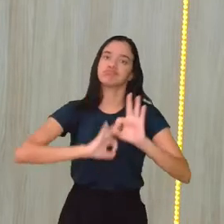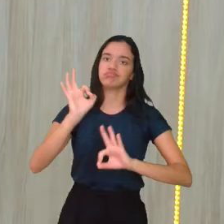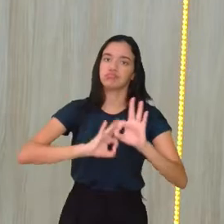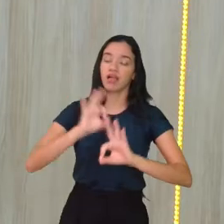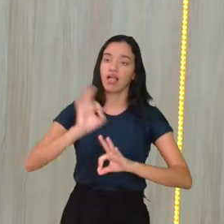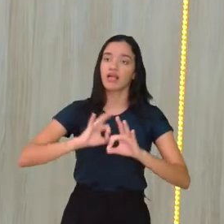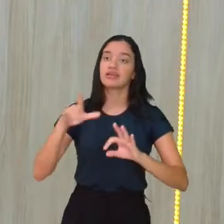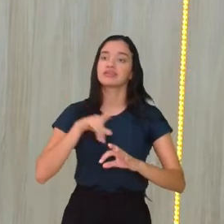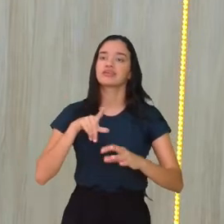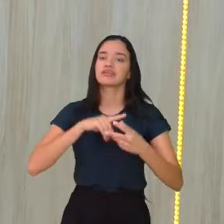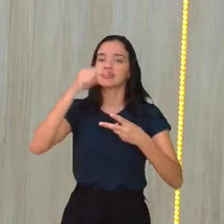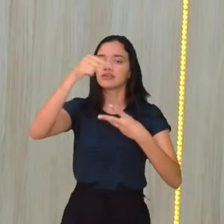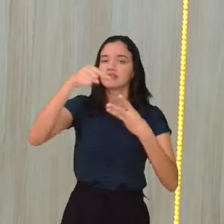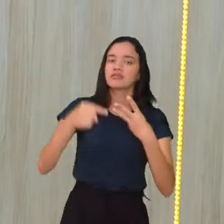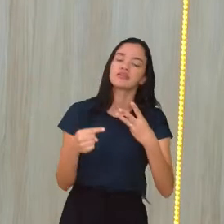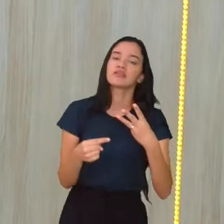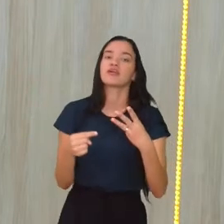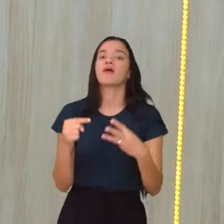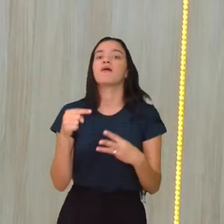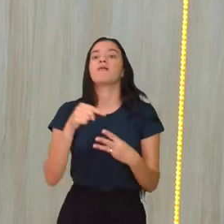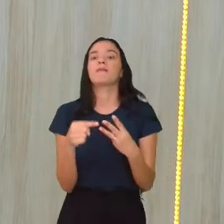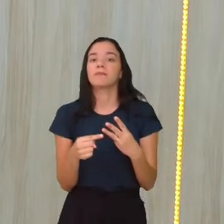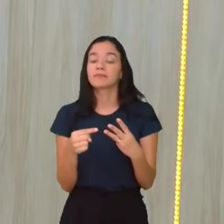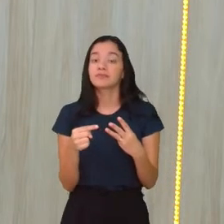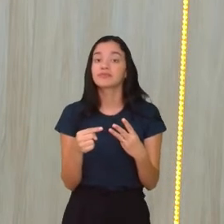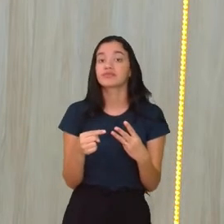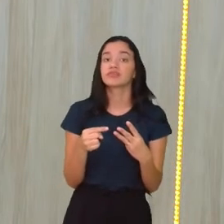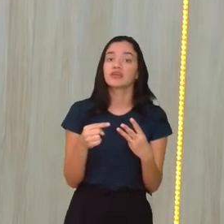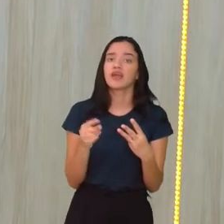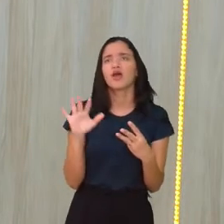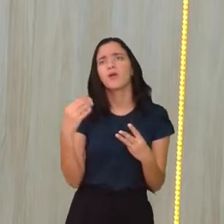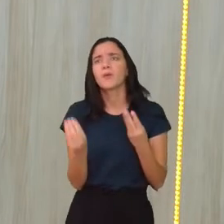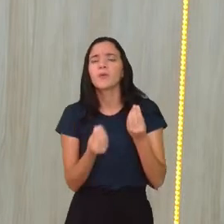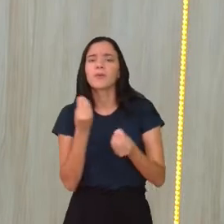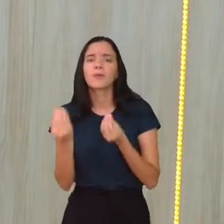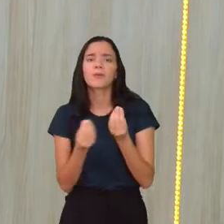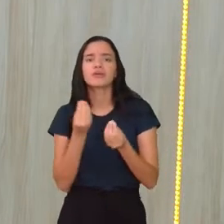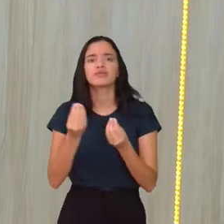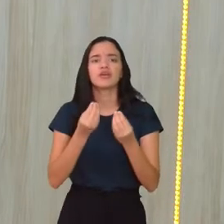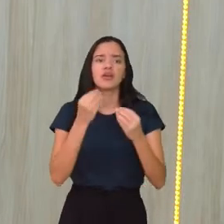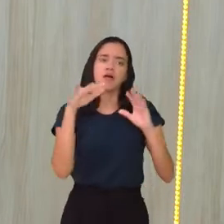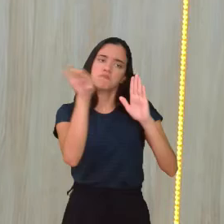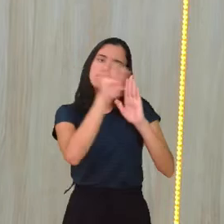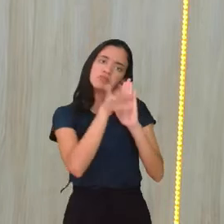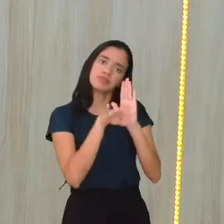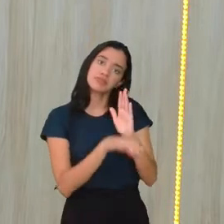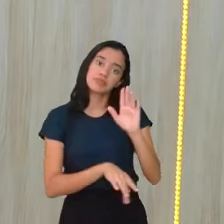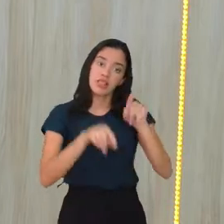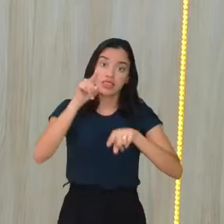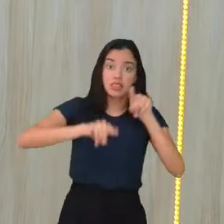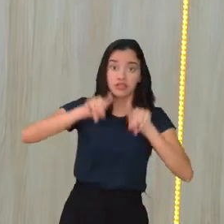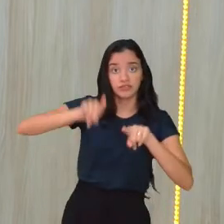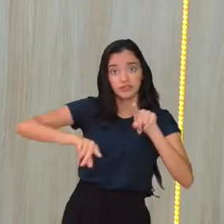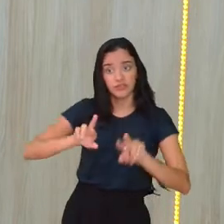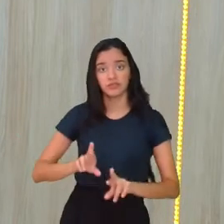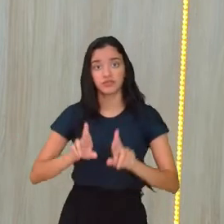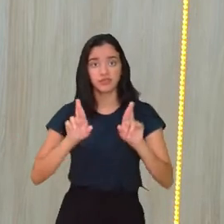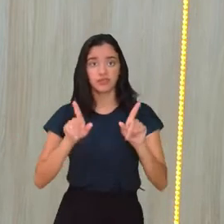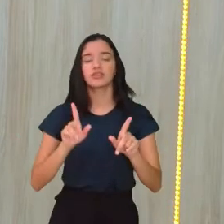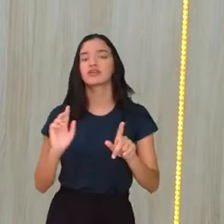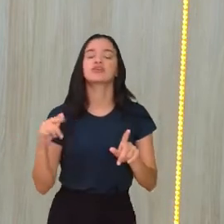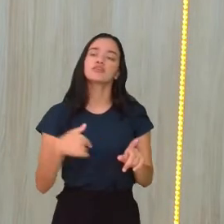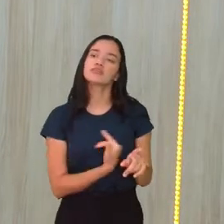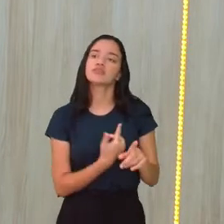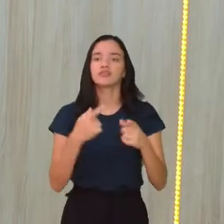3 tipos, né? Que atuam, digamos que em escalas diferentes, em níveis diferentes. A